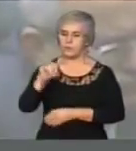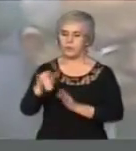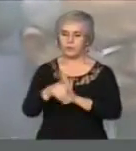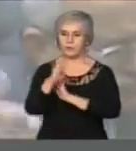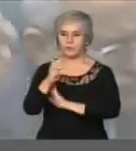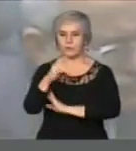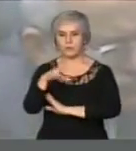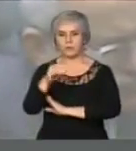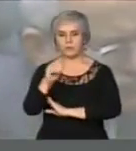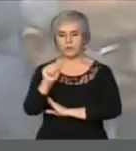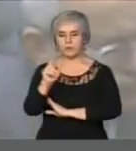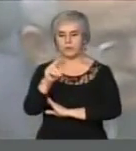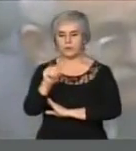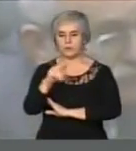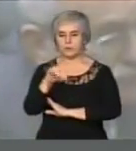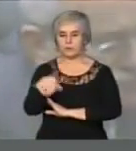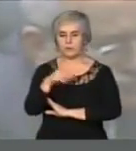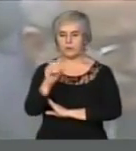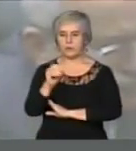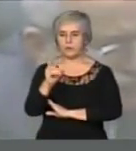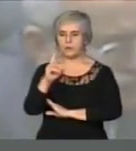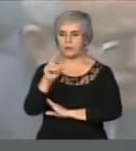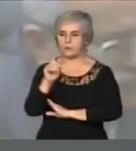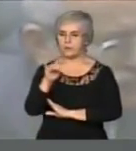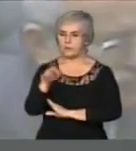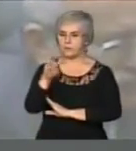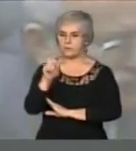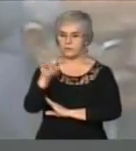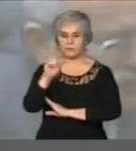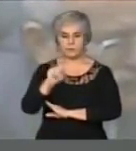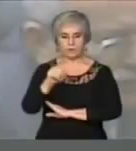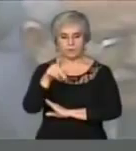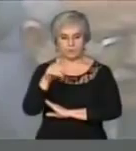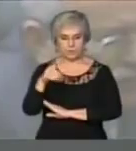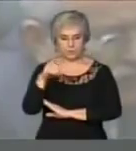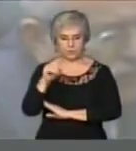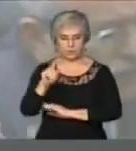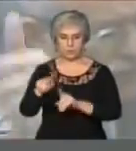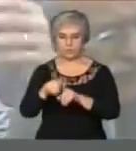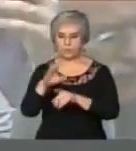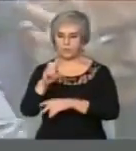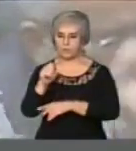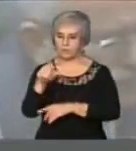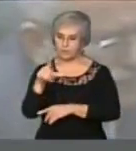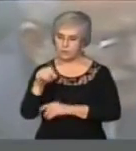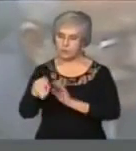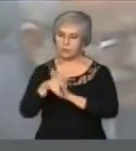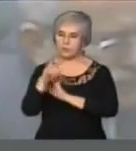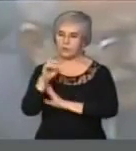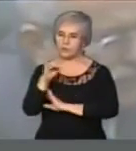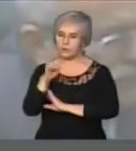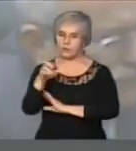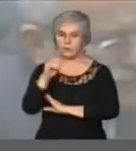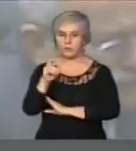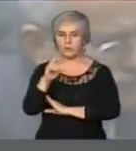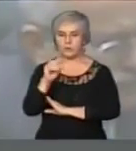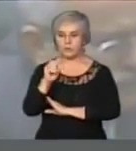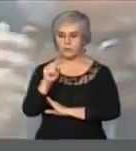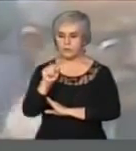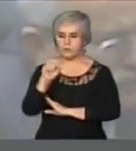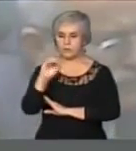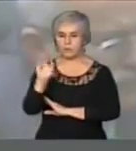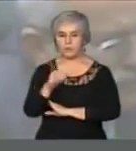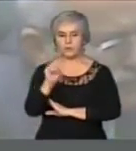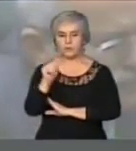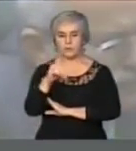Bruno Araújo, ao deputado Rubens, do PCdoB, Celso Russomano, Rogério Rosso, Maurício Quintela,